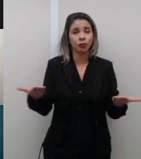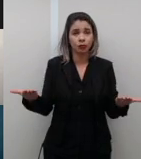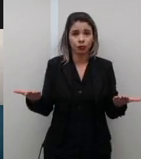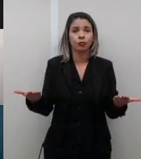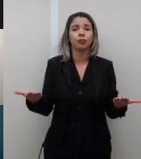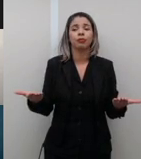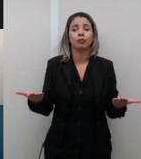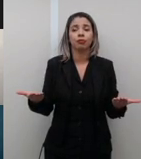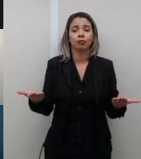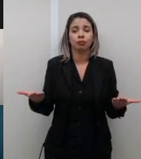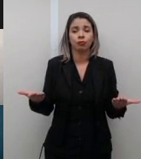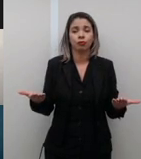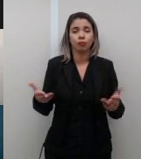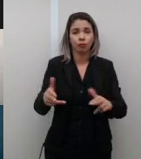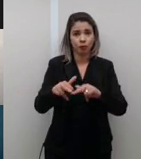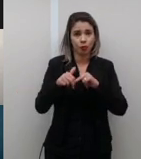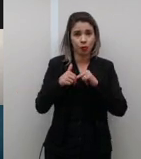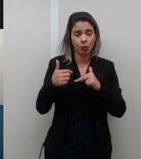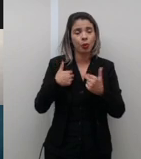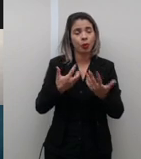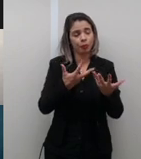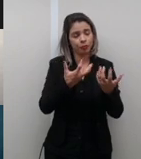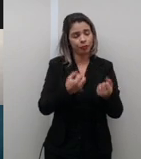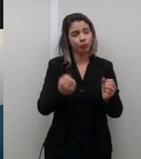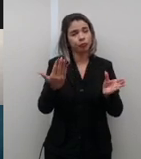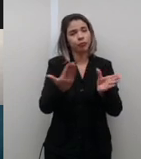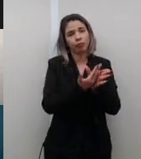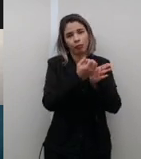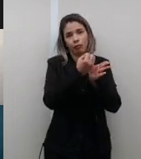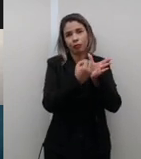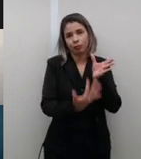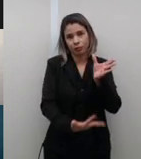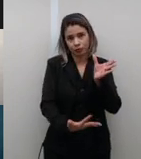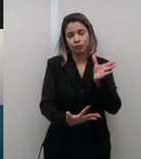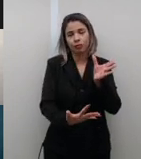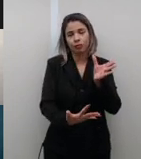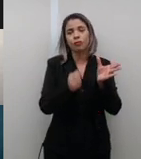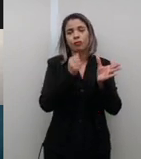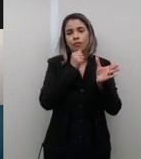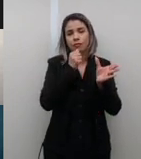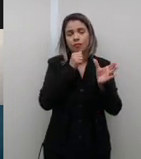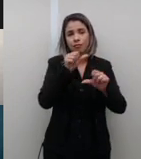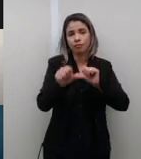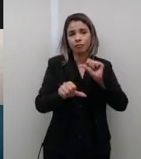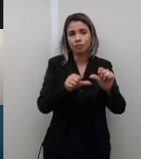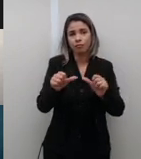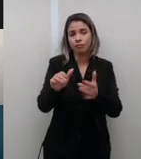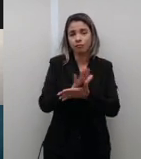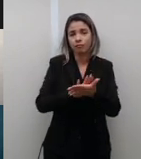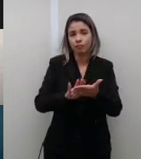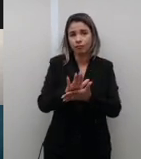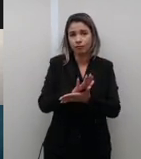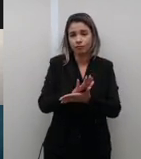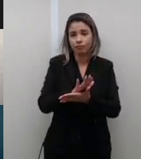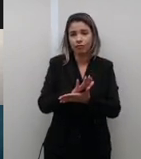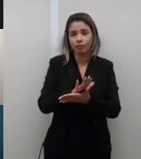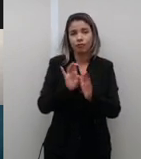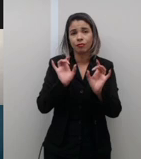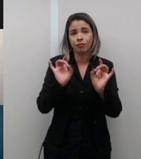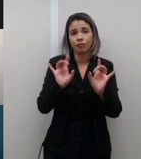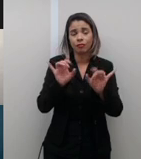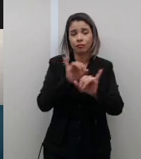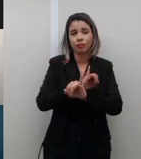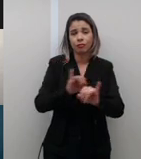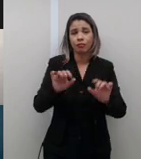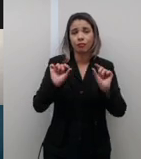e, portanto, eu estou acolhendo os embargos da declaração, sem efeitos modificativos, apenas para dizer que realmente